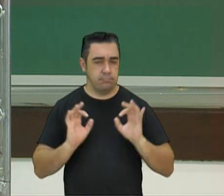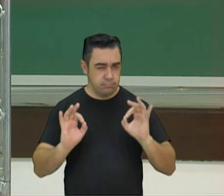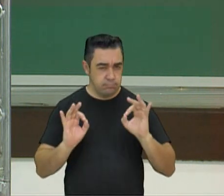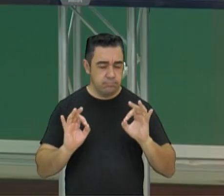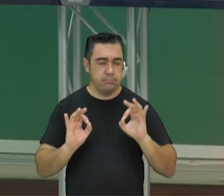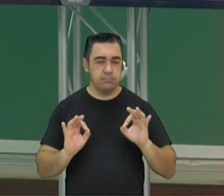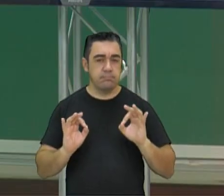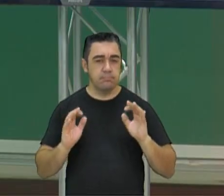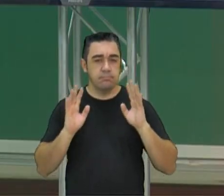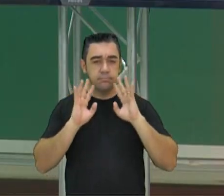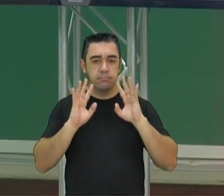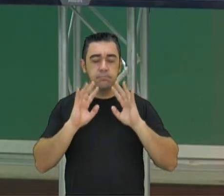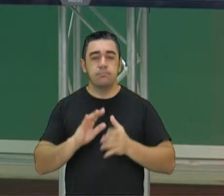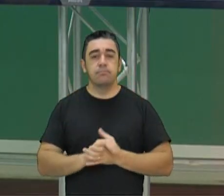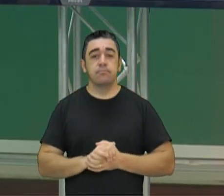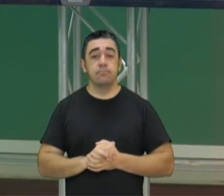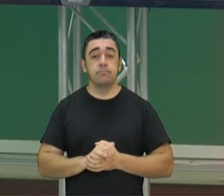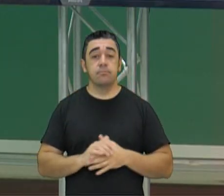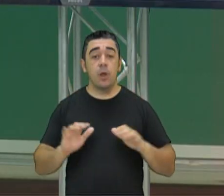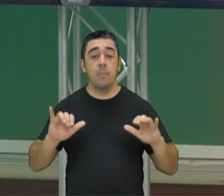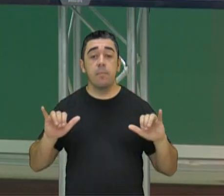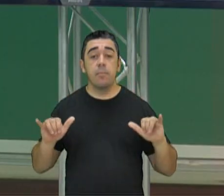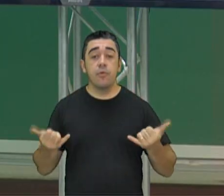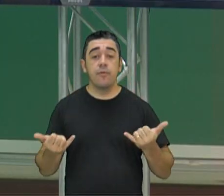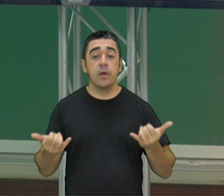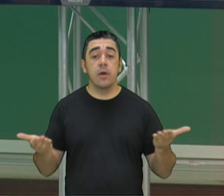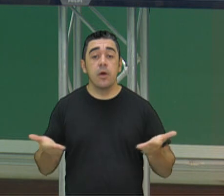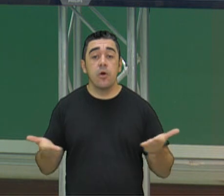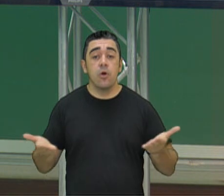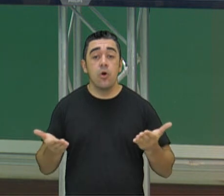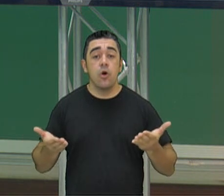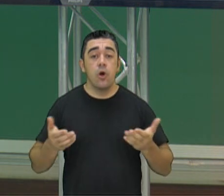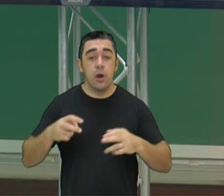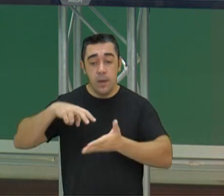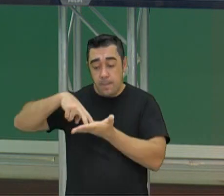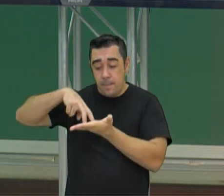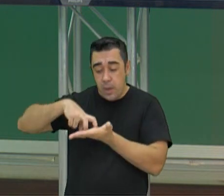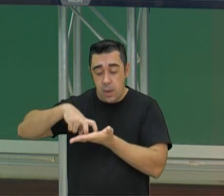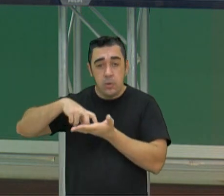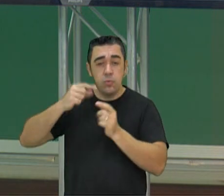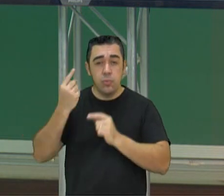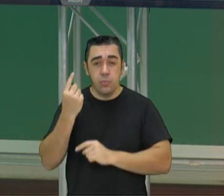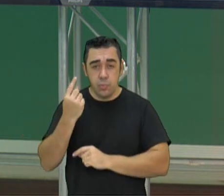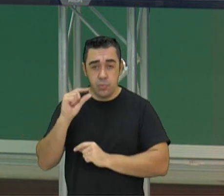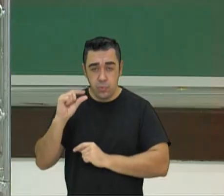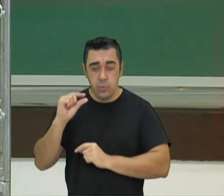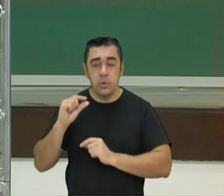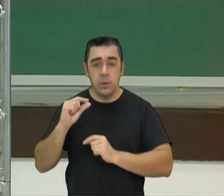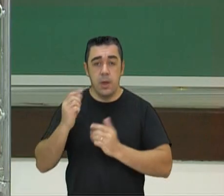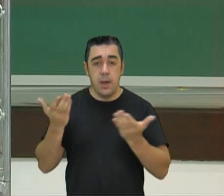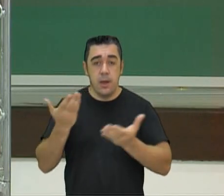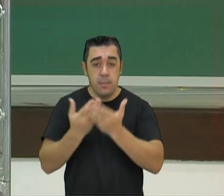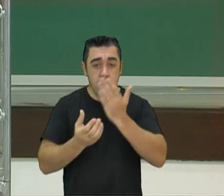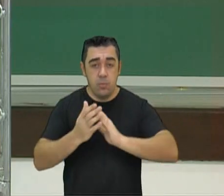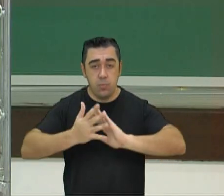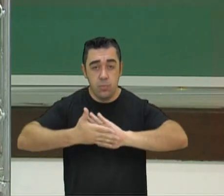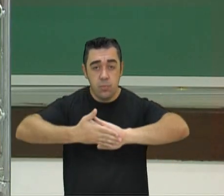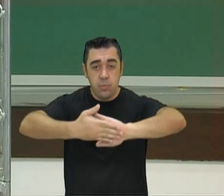Isso, bacana. Já aproveita lá, flexiona um pouco o joelho, estica o braço à